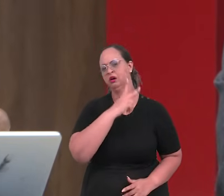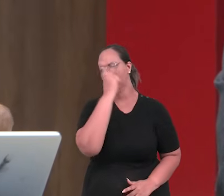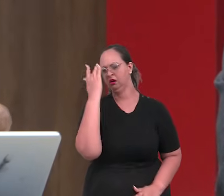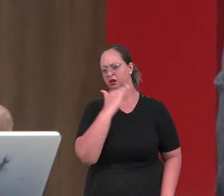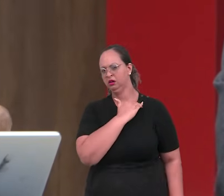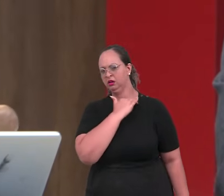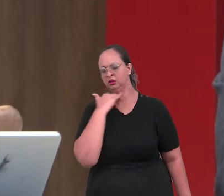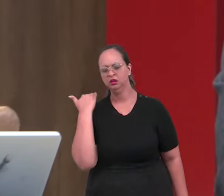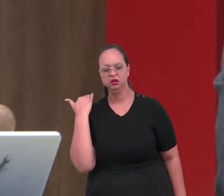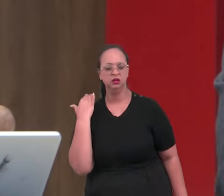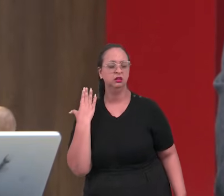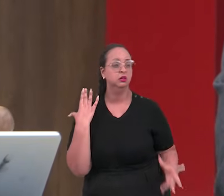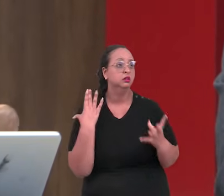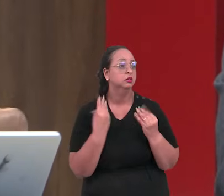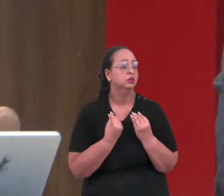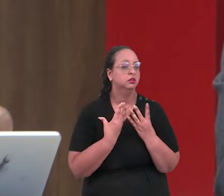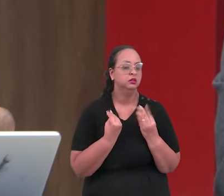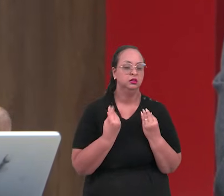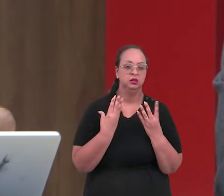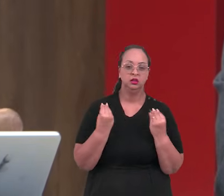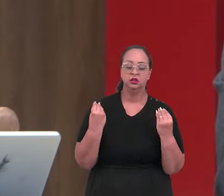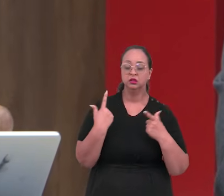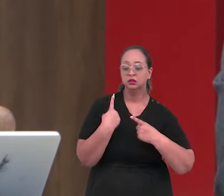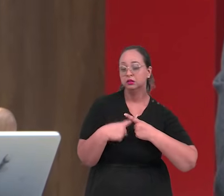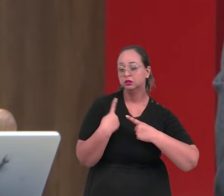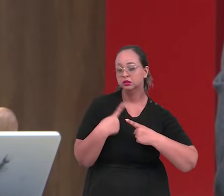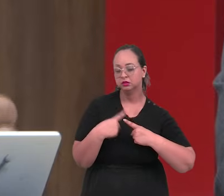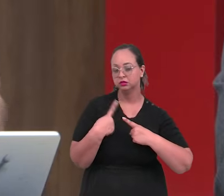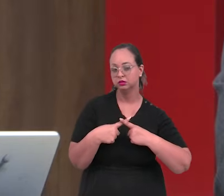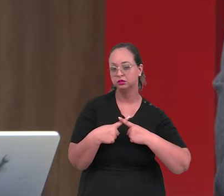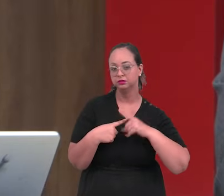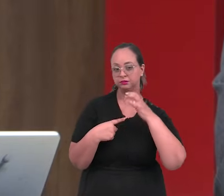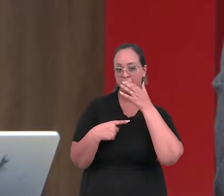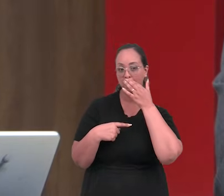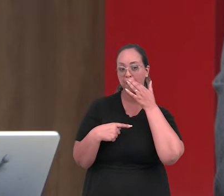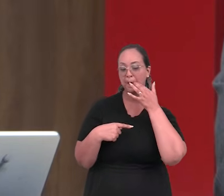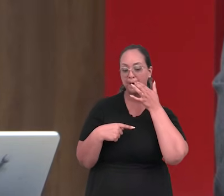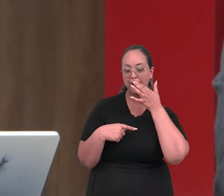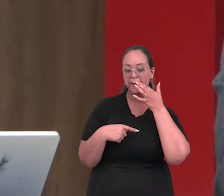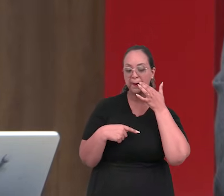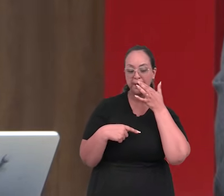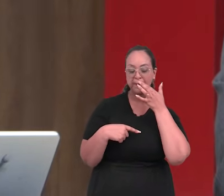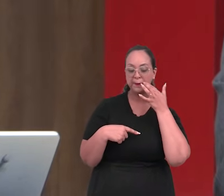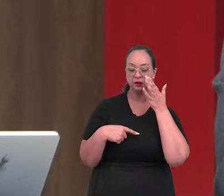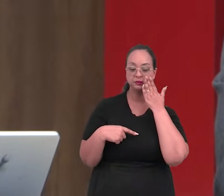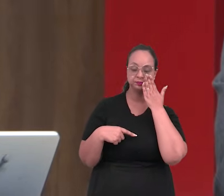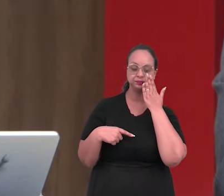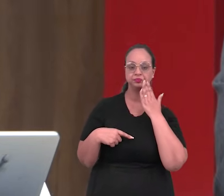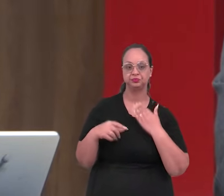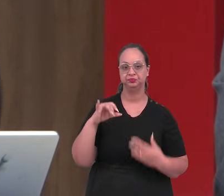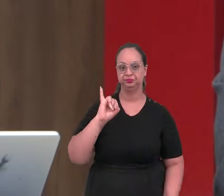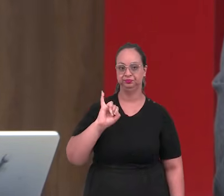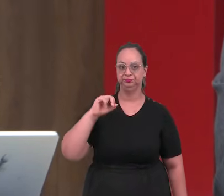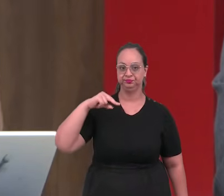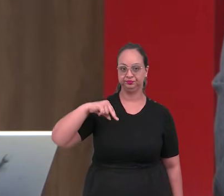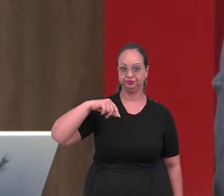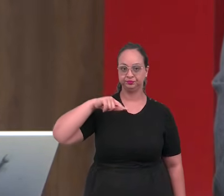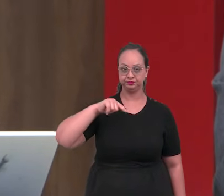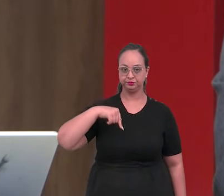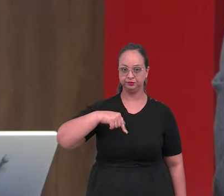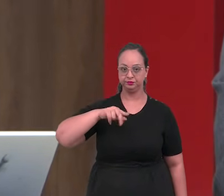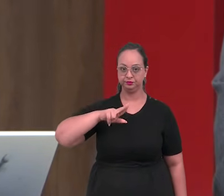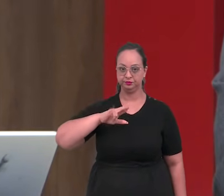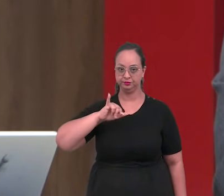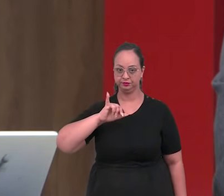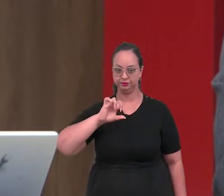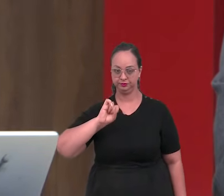porque a Inquisição, a chamada Inquisição, na verdade, foi com o Concílio de